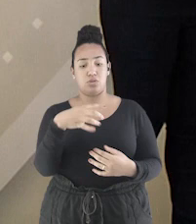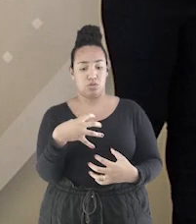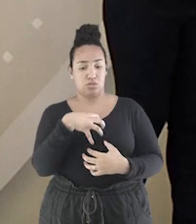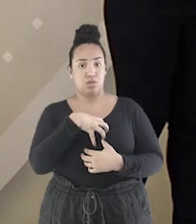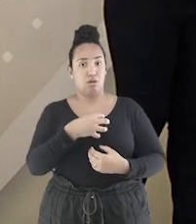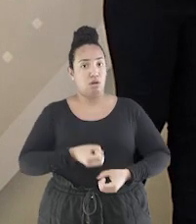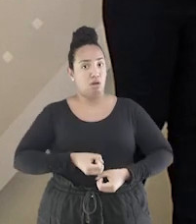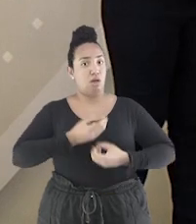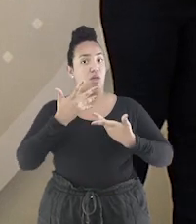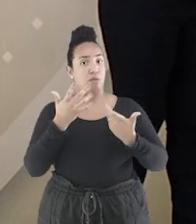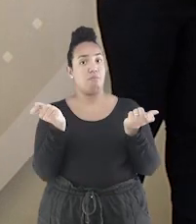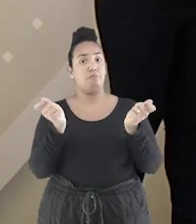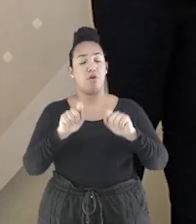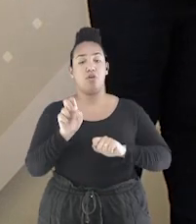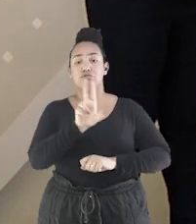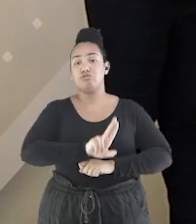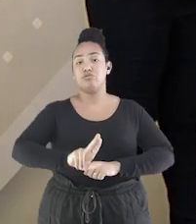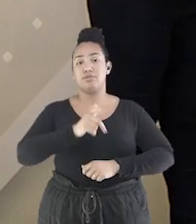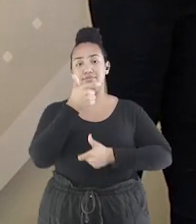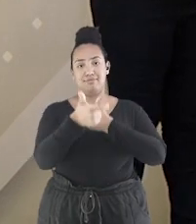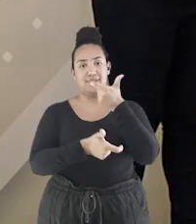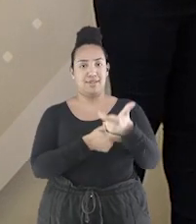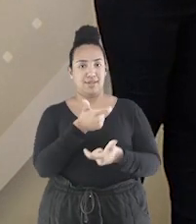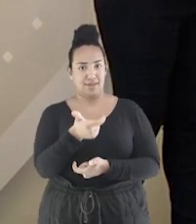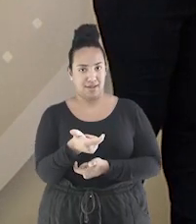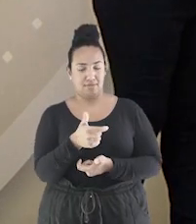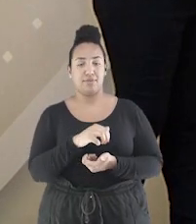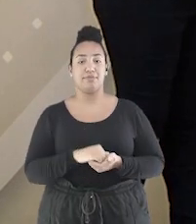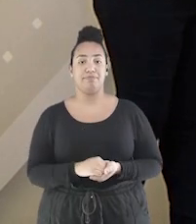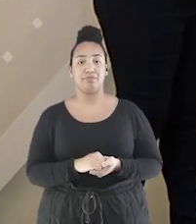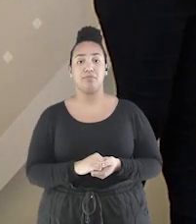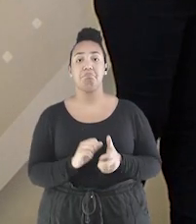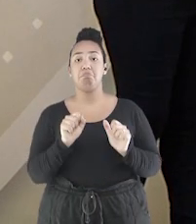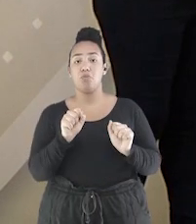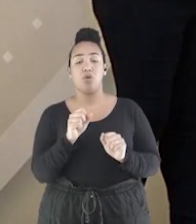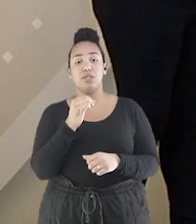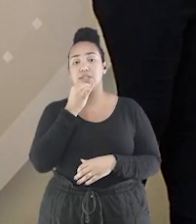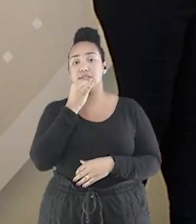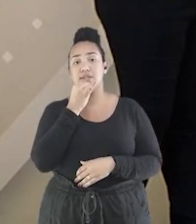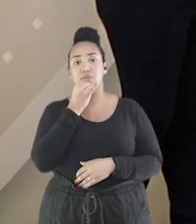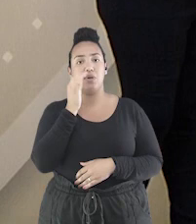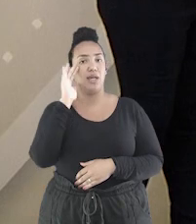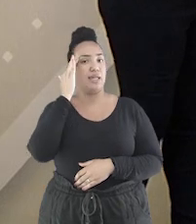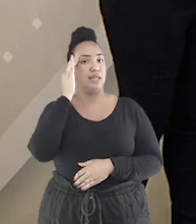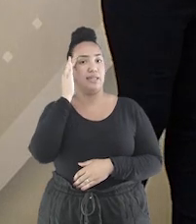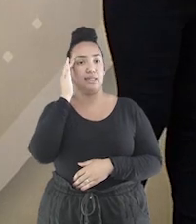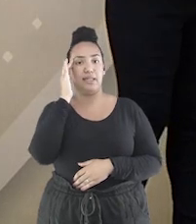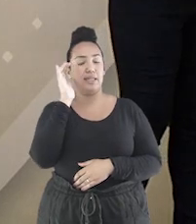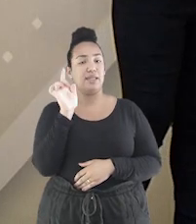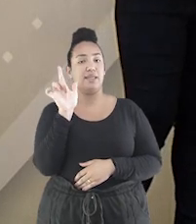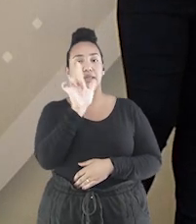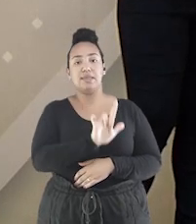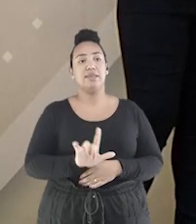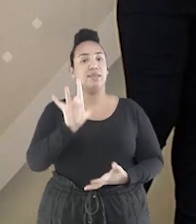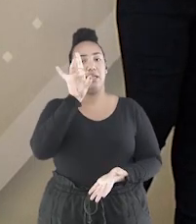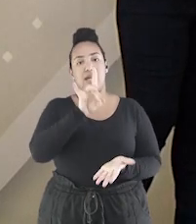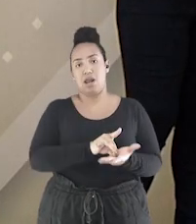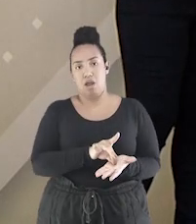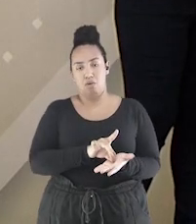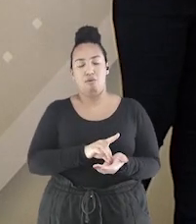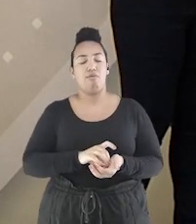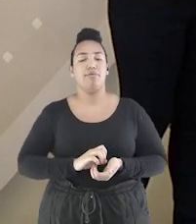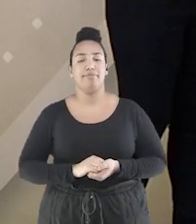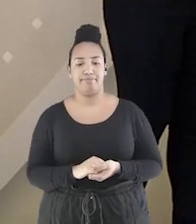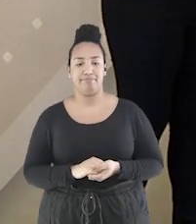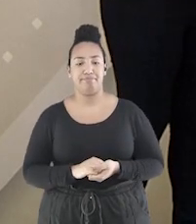das palavras? Tudo o que falamos deve ser entendido ao pé da letra, ou seja, literalmente.